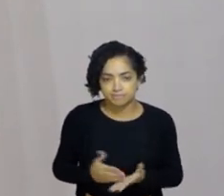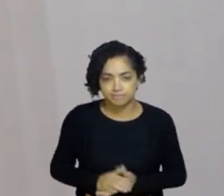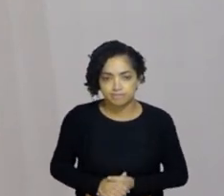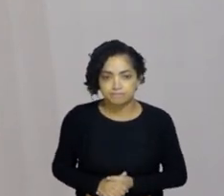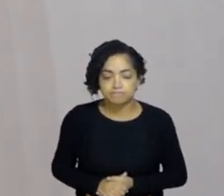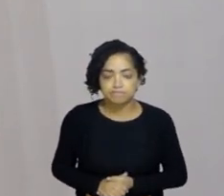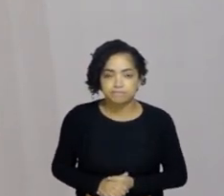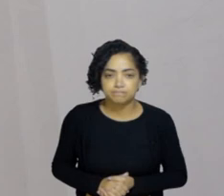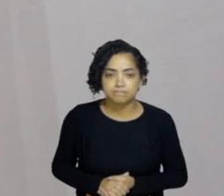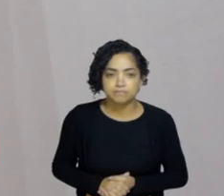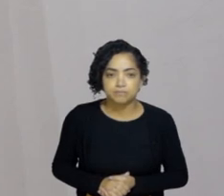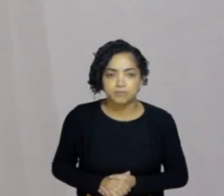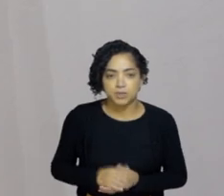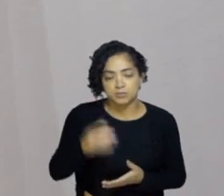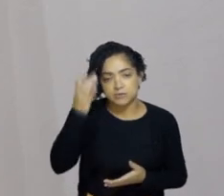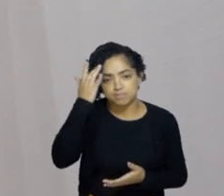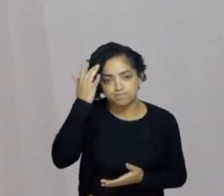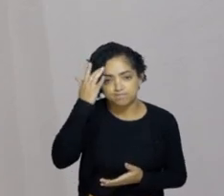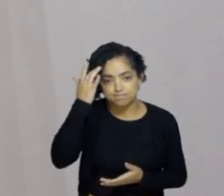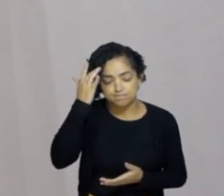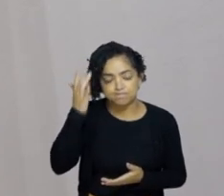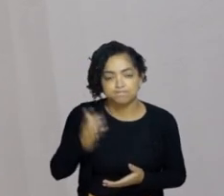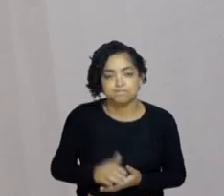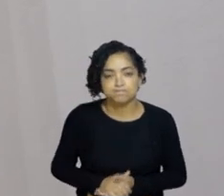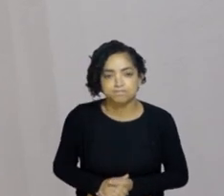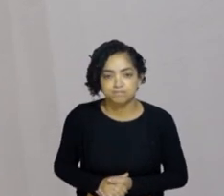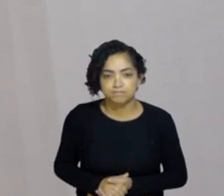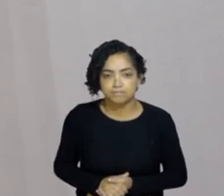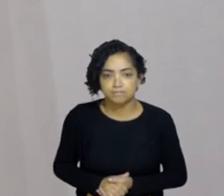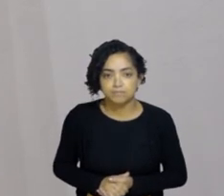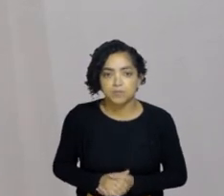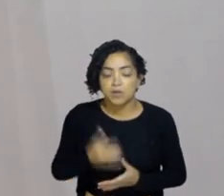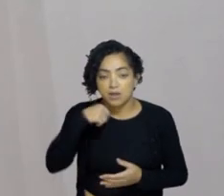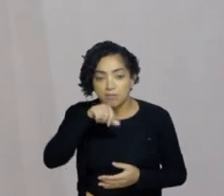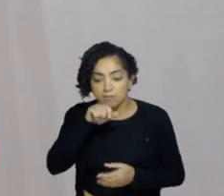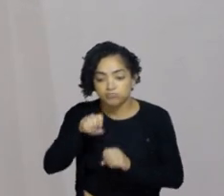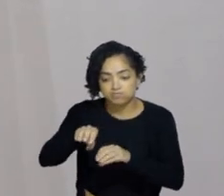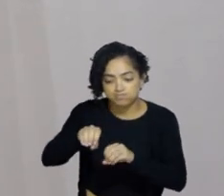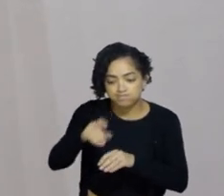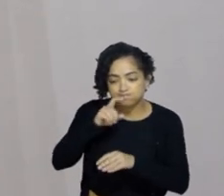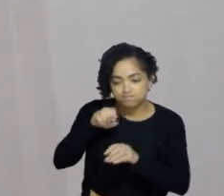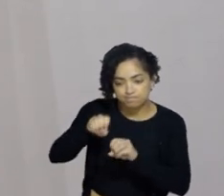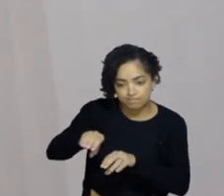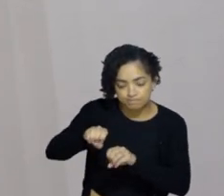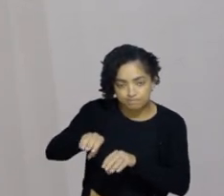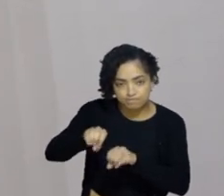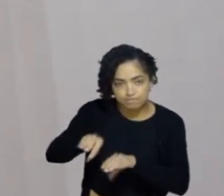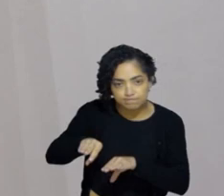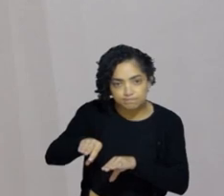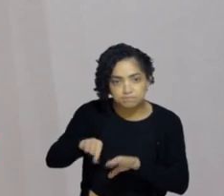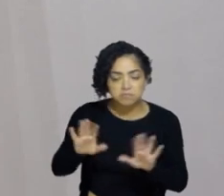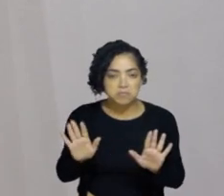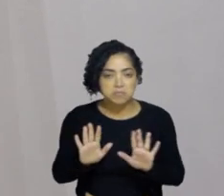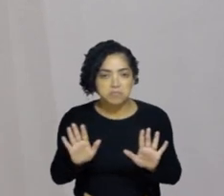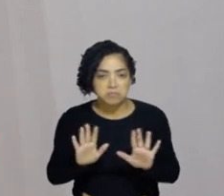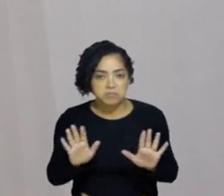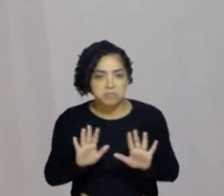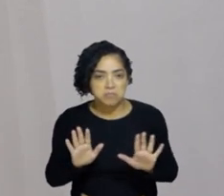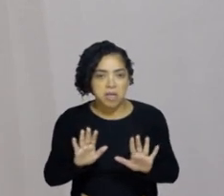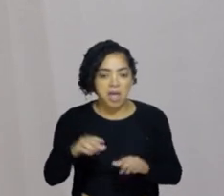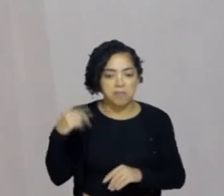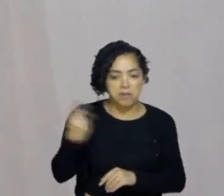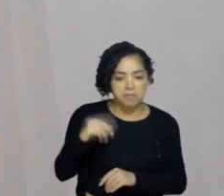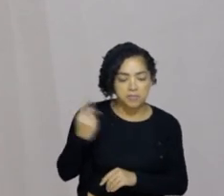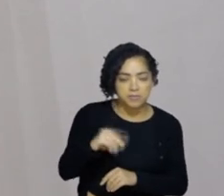Mas tem que começar a ter juízo. A mãe ensinou, o pai ensinou. Mas meu pai não gostava de mim e batia. Vai